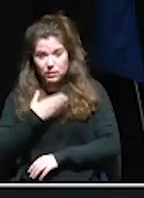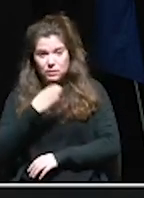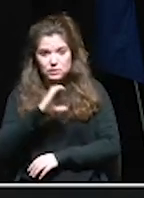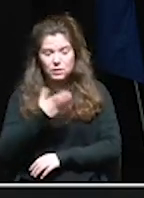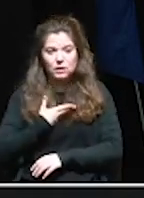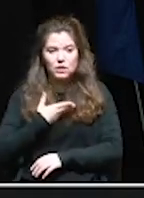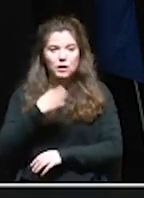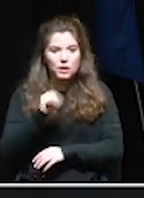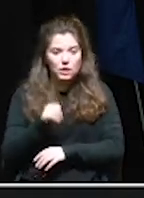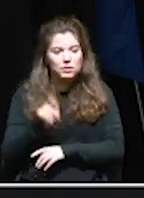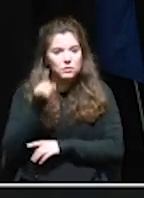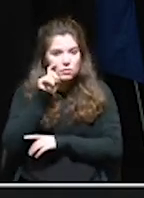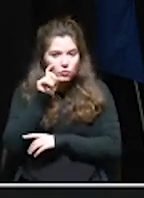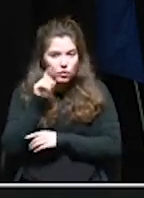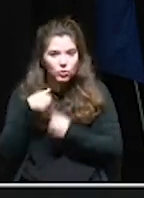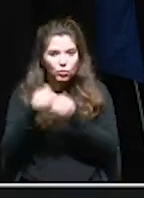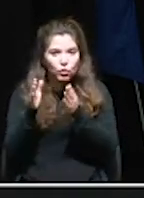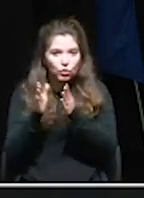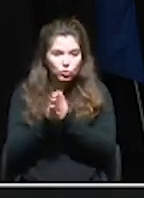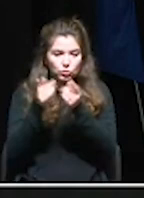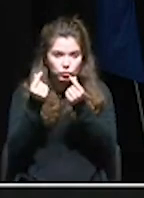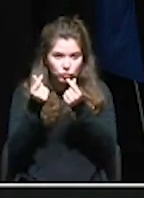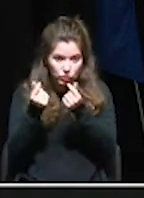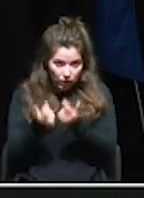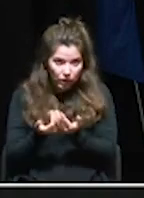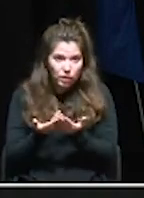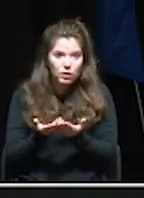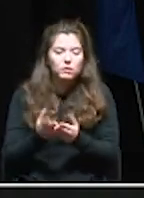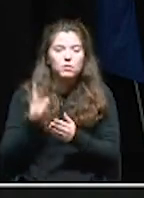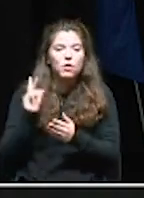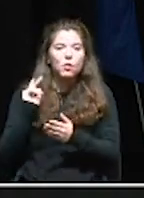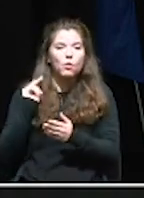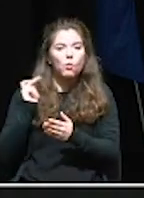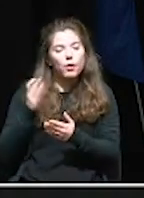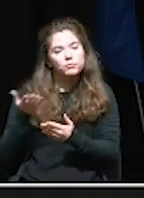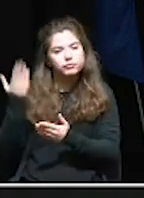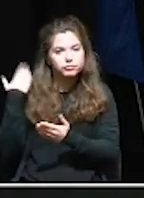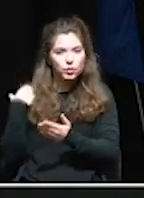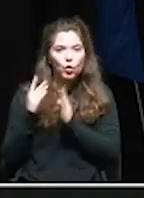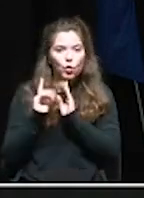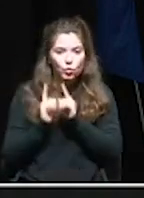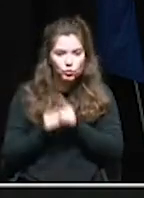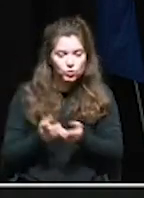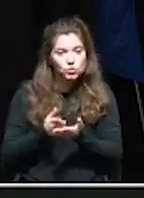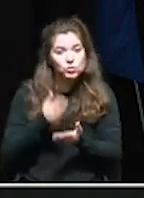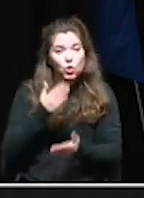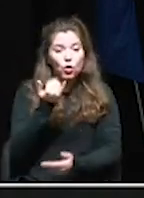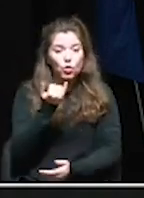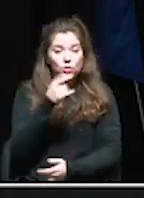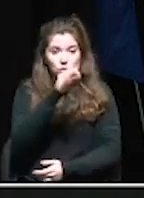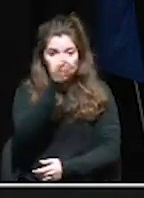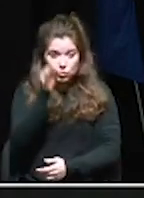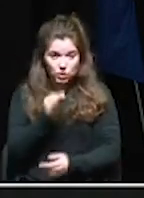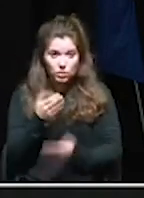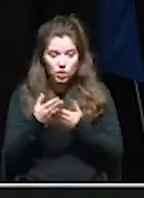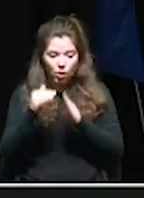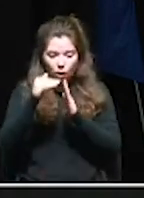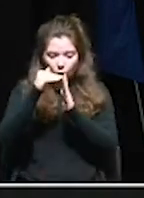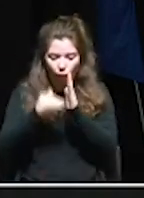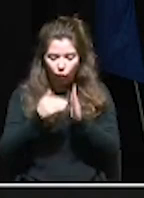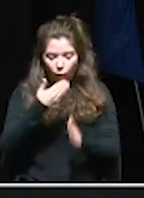na totalidade desta receita. Iniciou no ano passado esta trajetória, passando a ficar apenas com 2%, e agora reduz